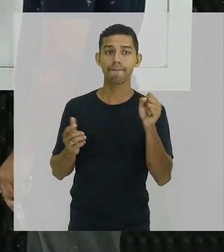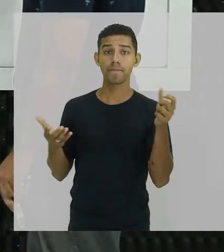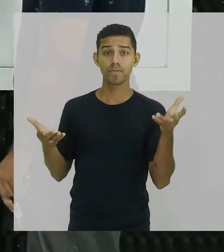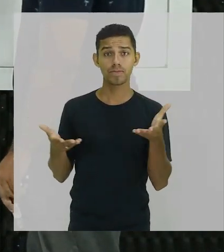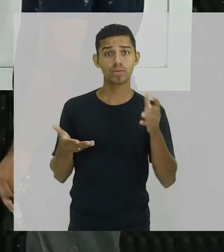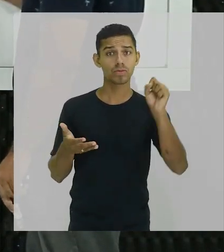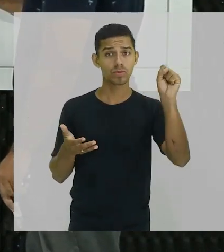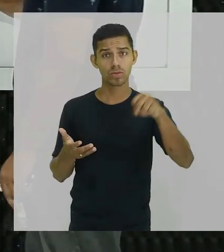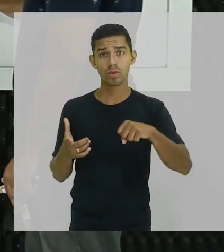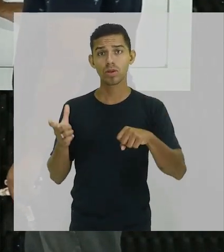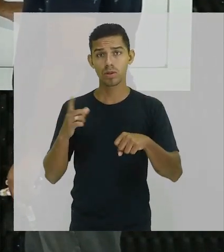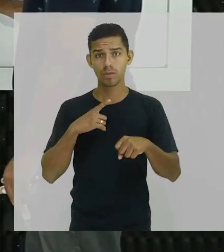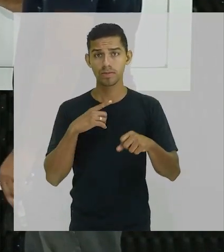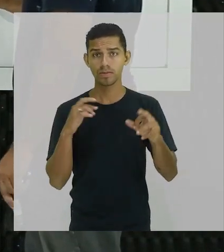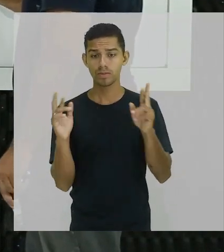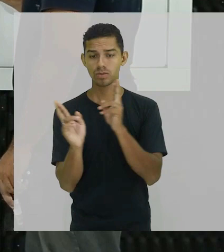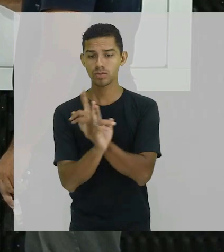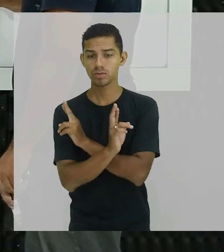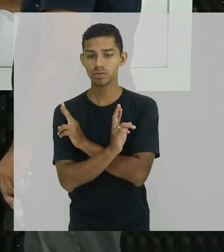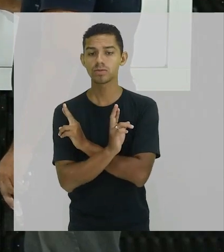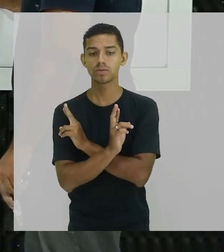agora isso sim tem uma relação.